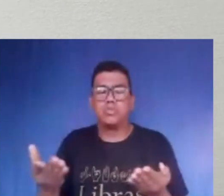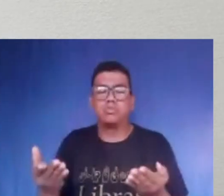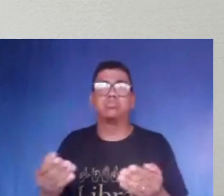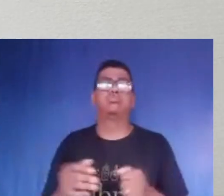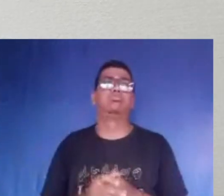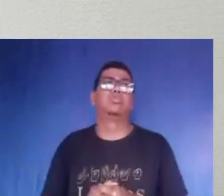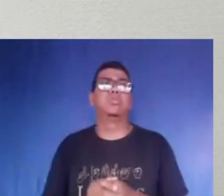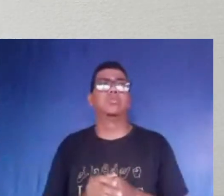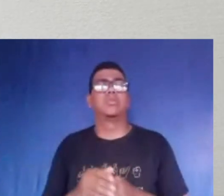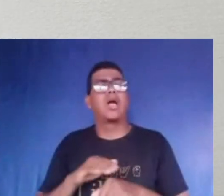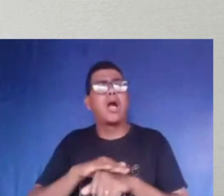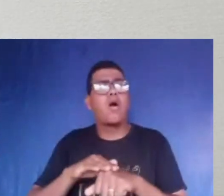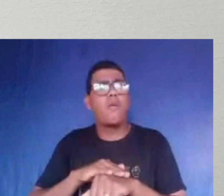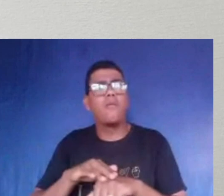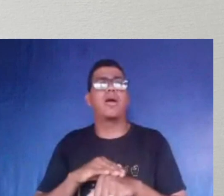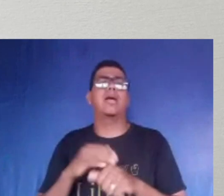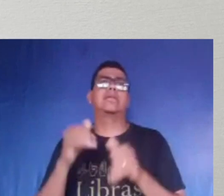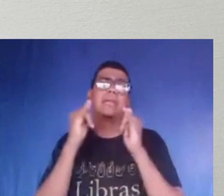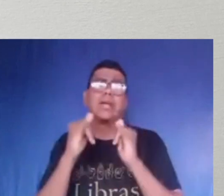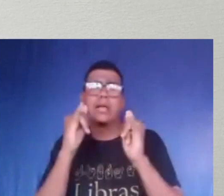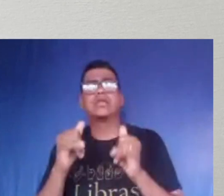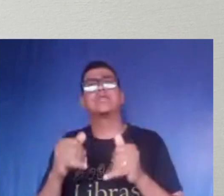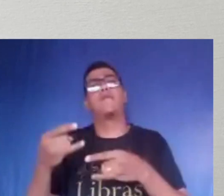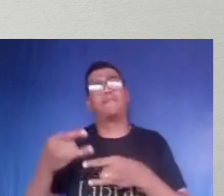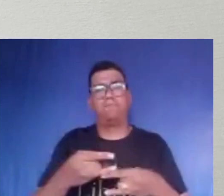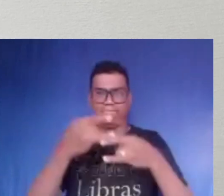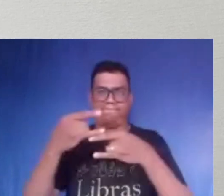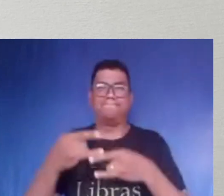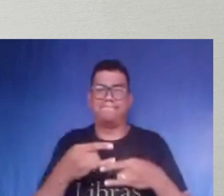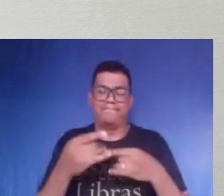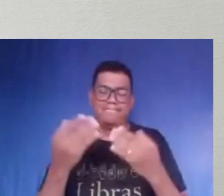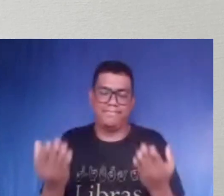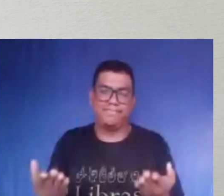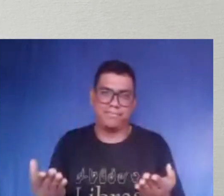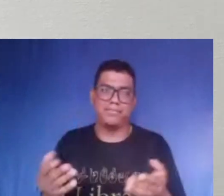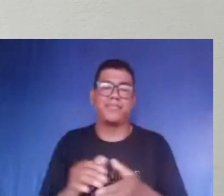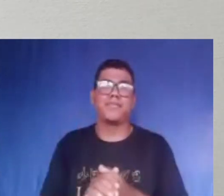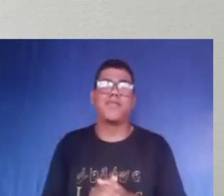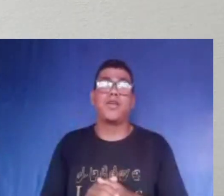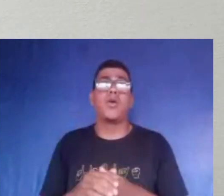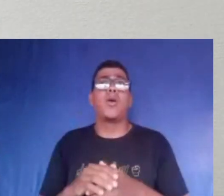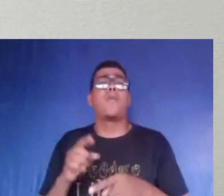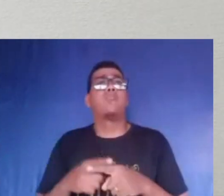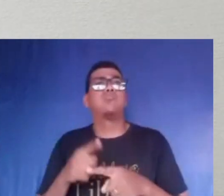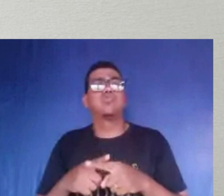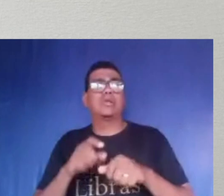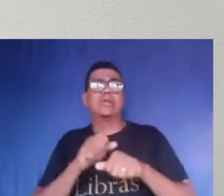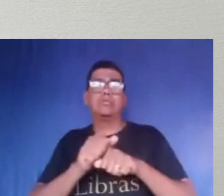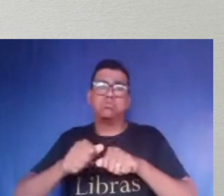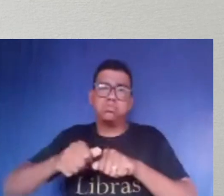o destino e quis o nosso tempo de hoje que essa conversa ela fosse online, fosse virtual, digital,